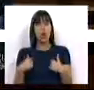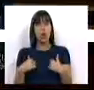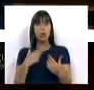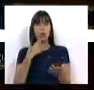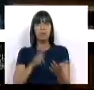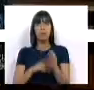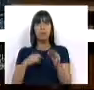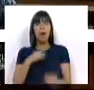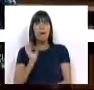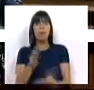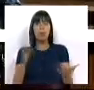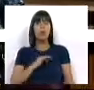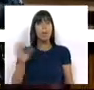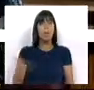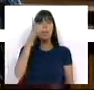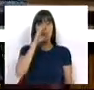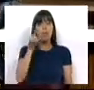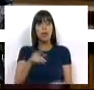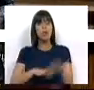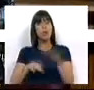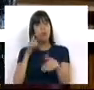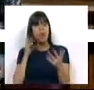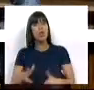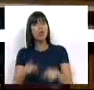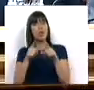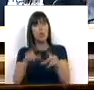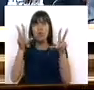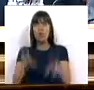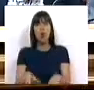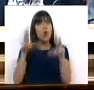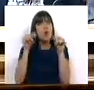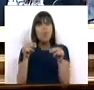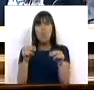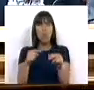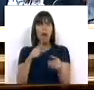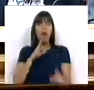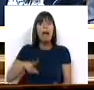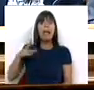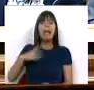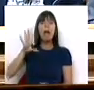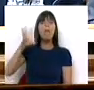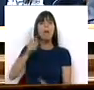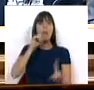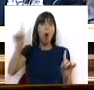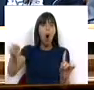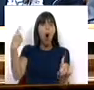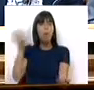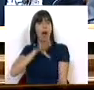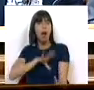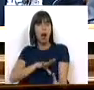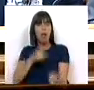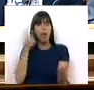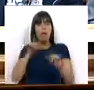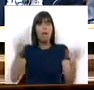estamos efetivamente a precisar, porque o Sr. Primeiro-Ministro, quando faz as suas contas, nunca conta com a riqueza que o país podia ganhar com